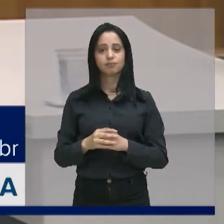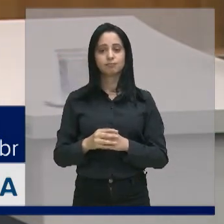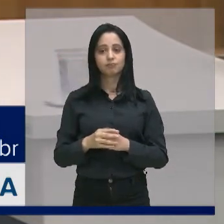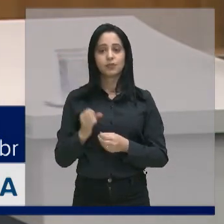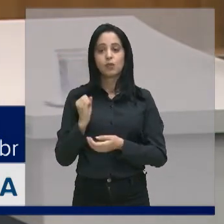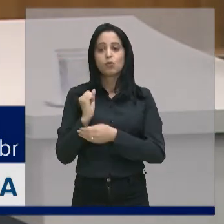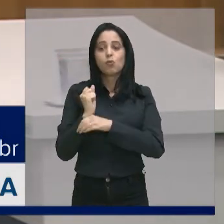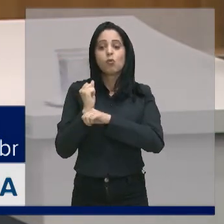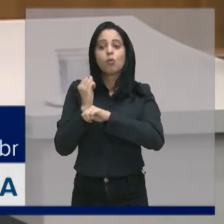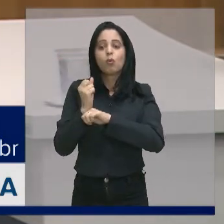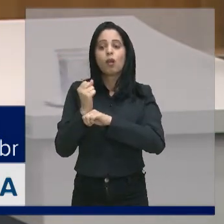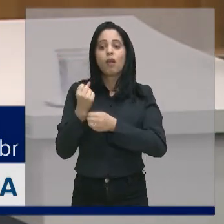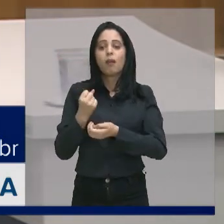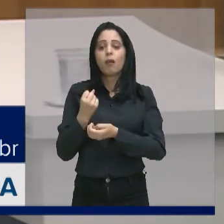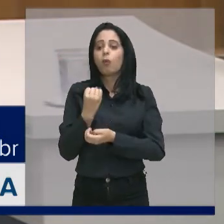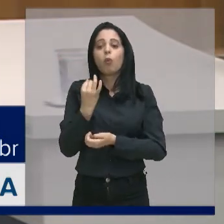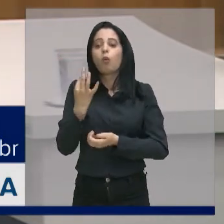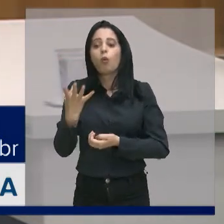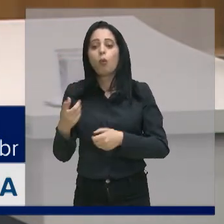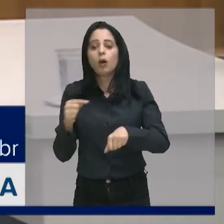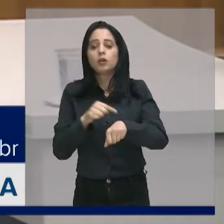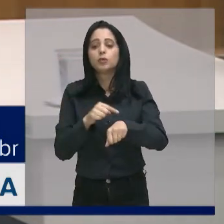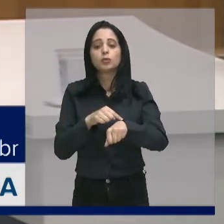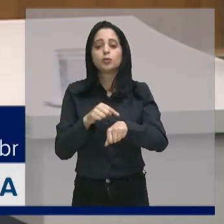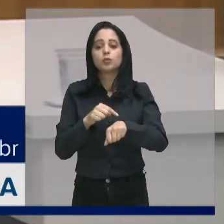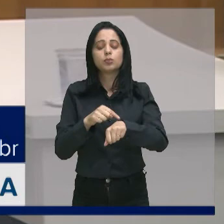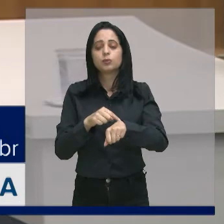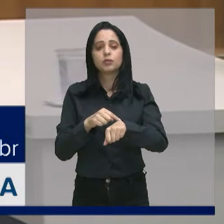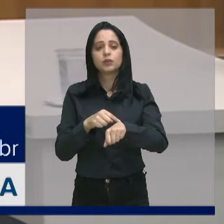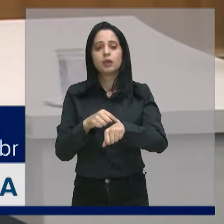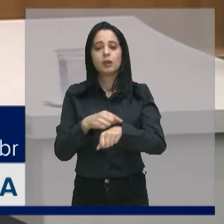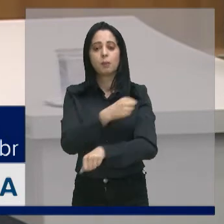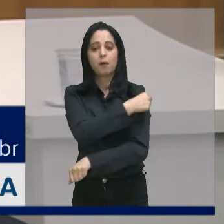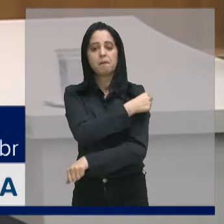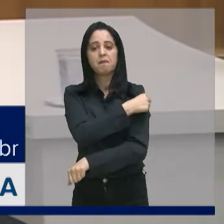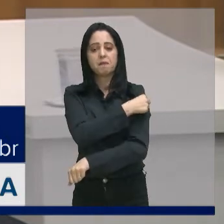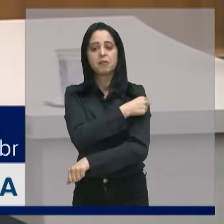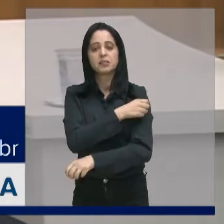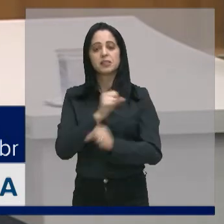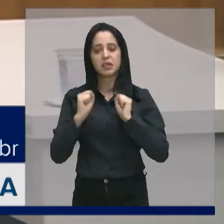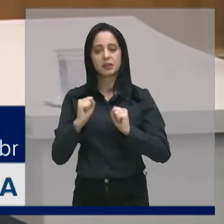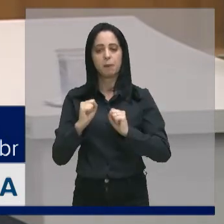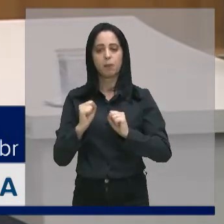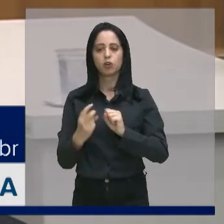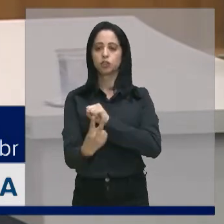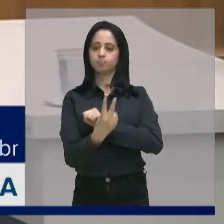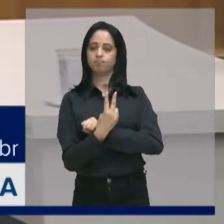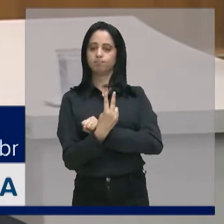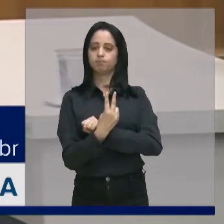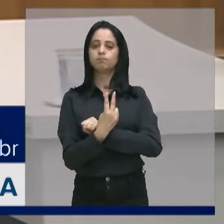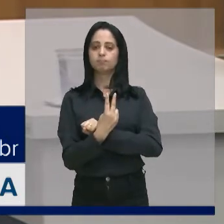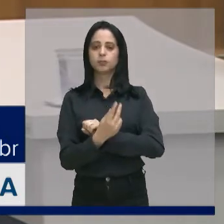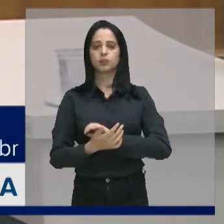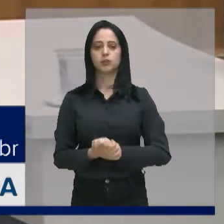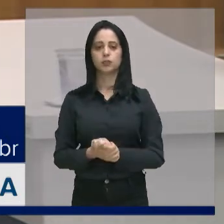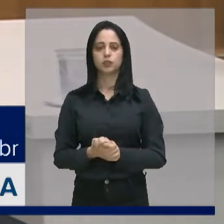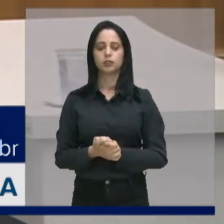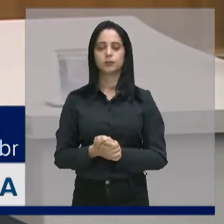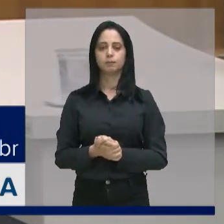nós estamos meio no escuro ainda com relação à pandemia. Eu acredito que um misto